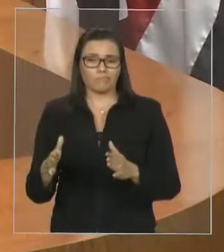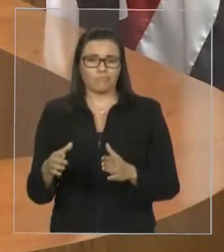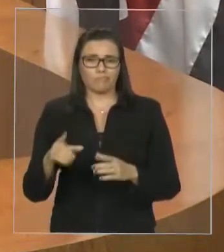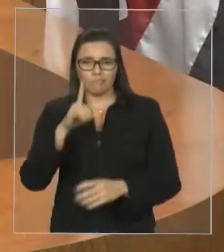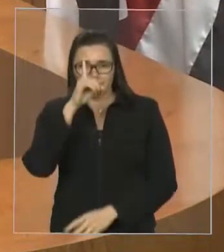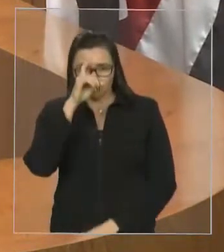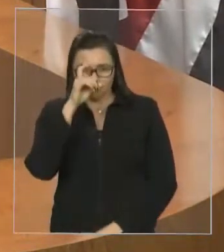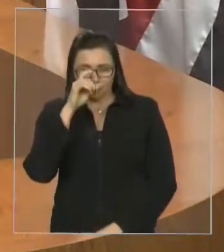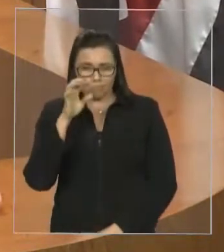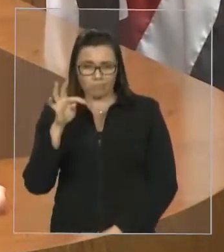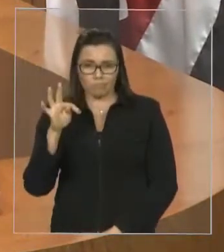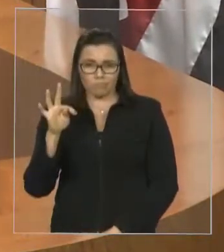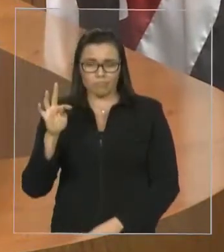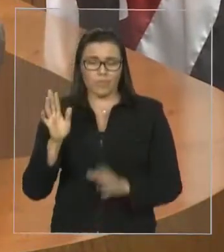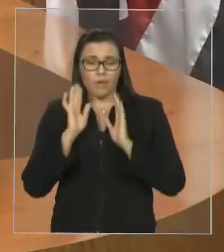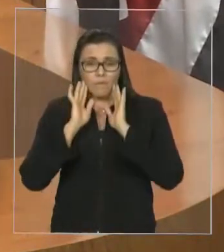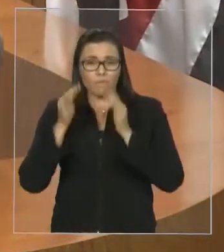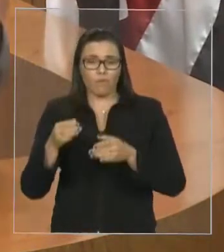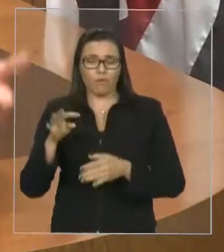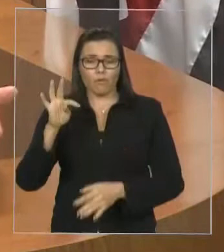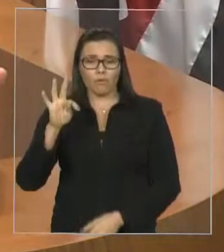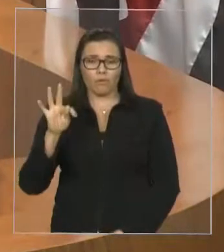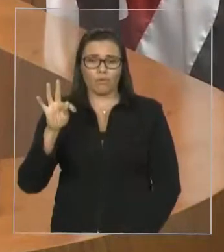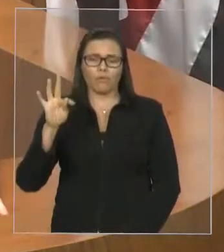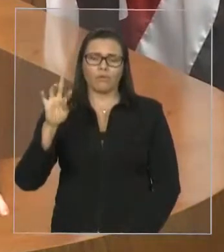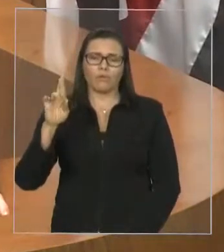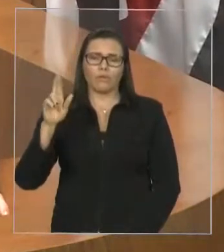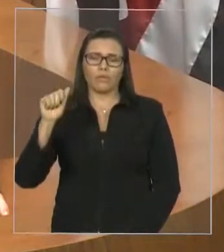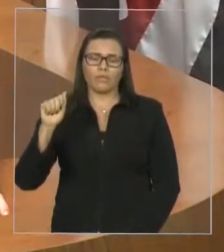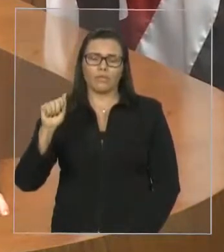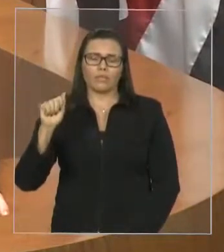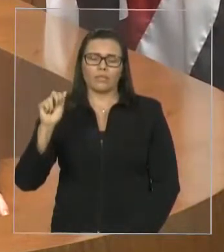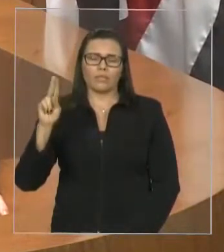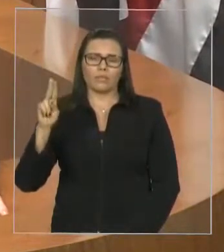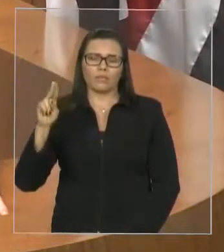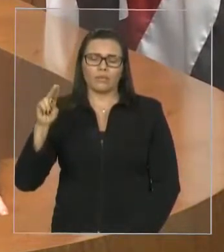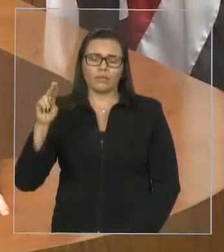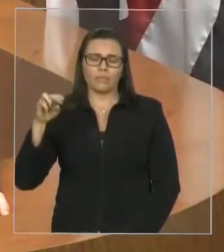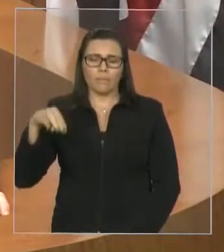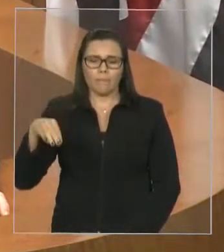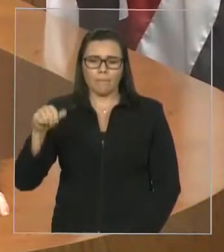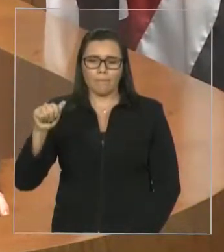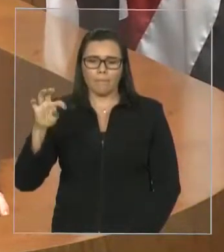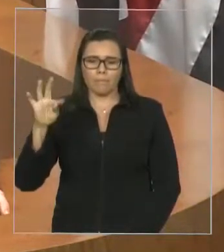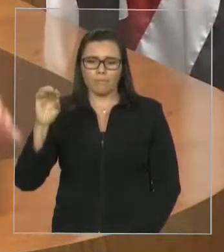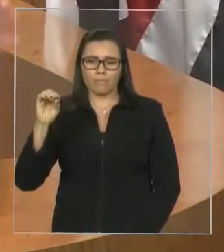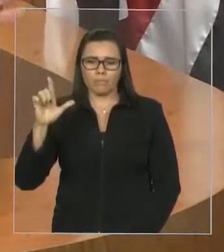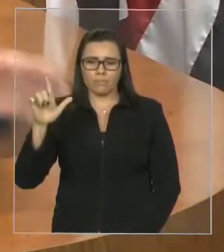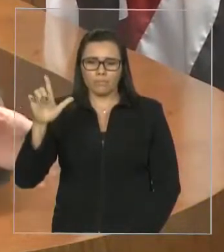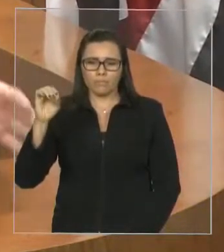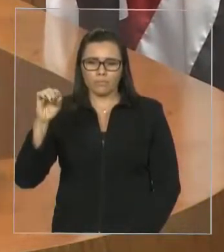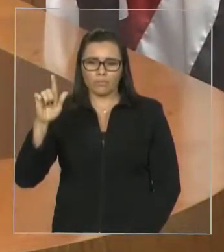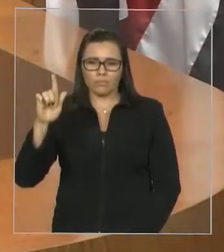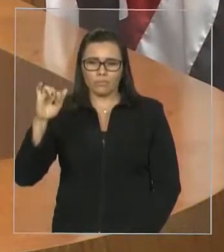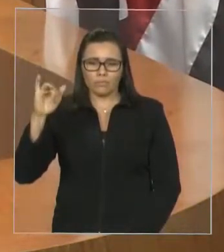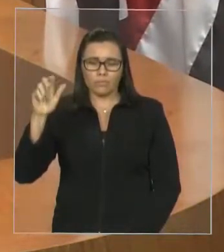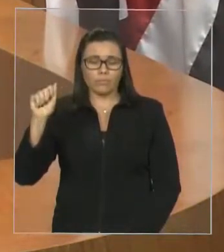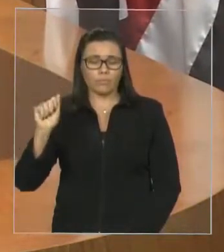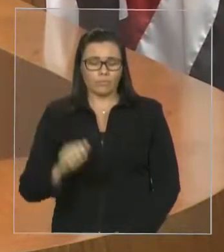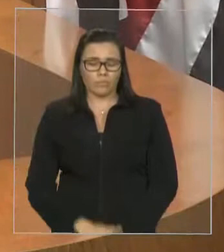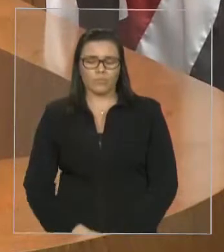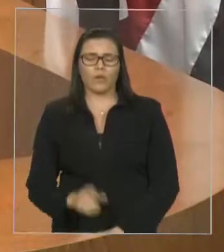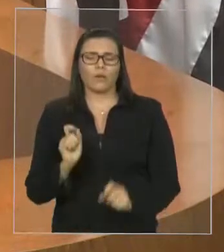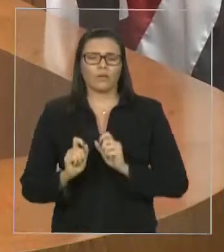não só vai quintuplicar a quantidade de cirurgias realizadas nesta